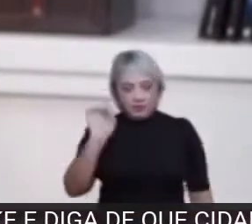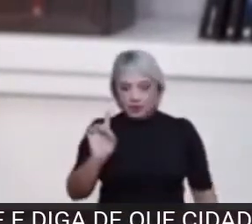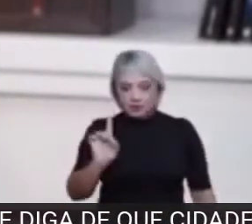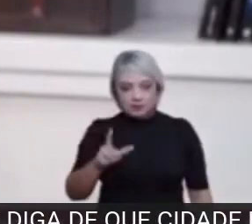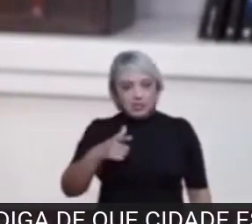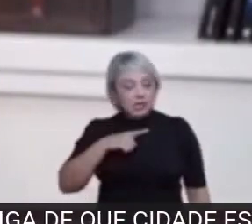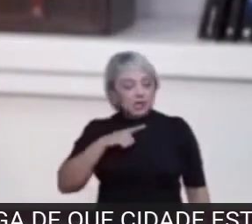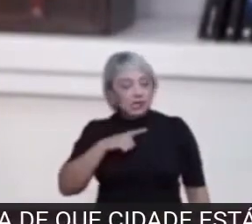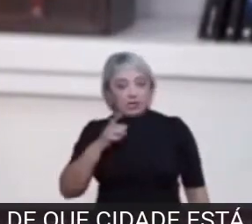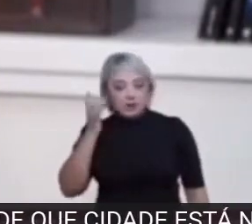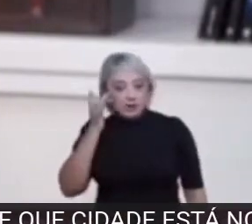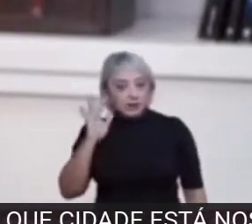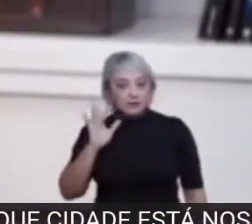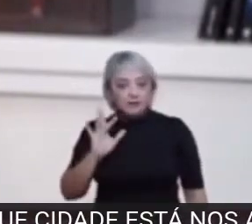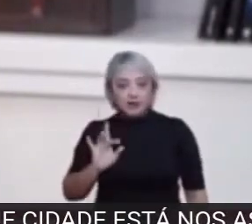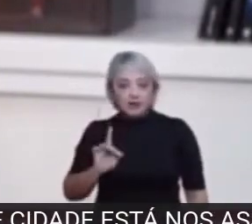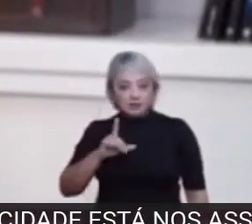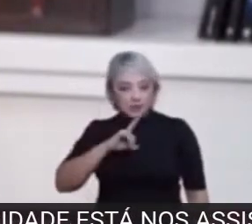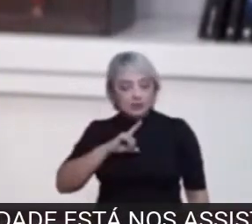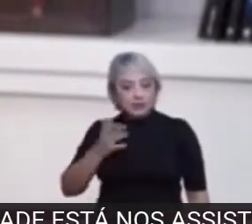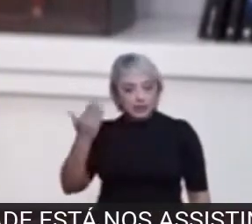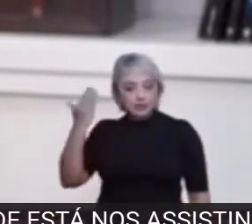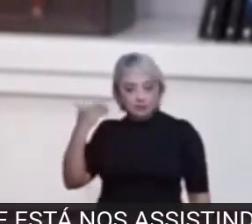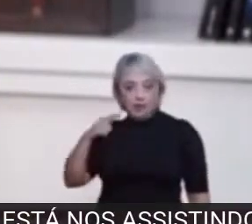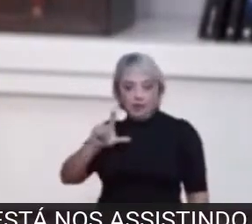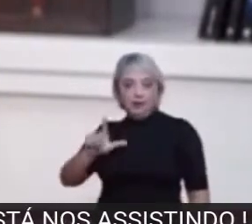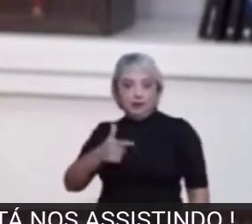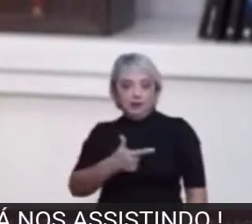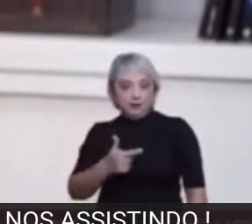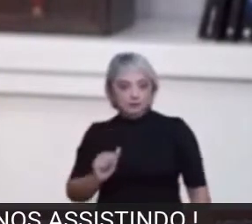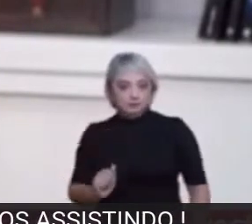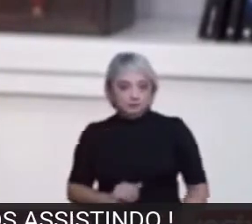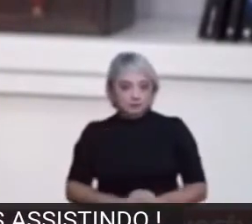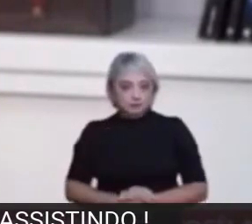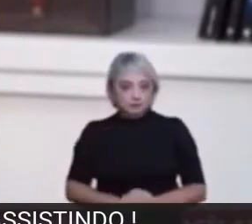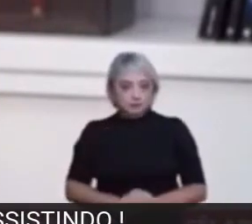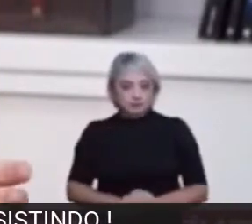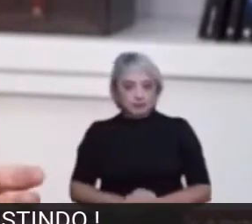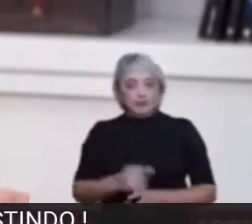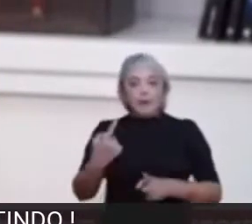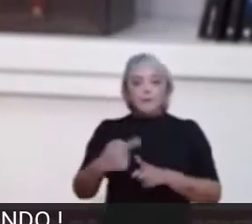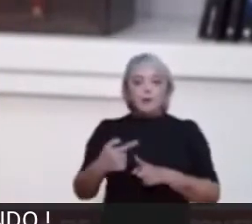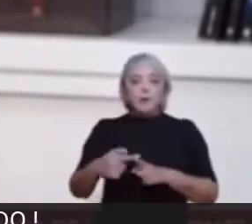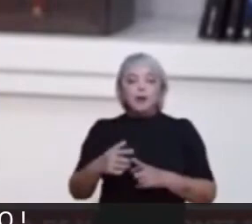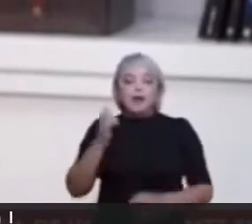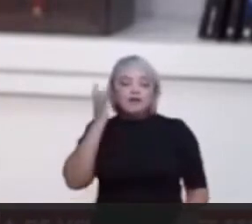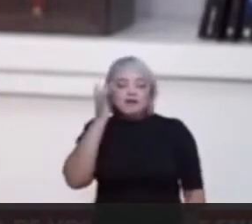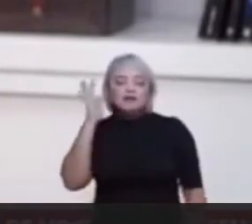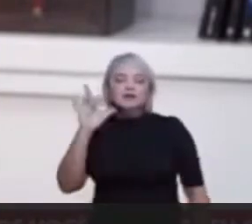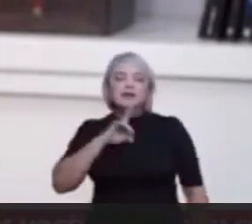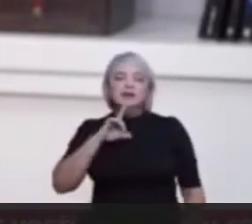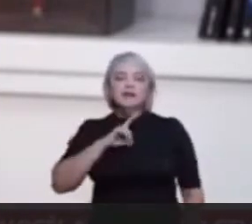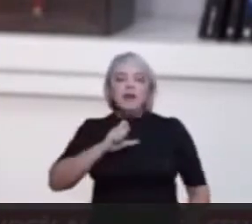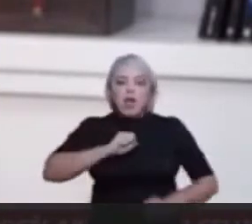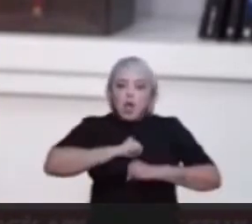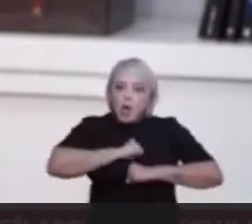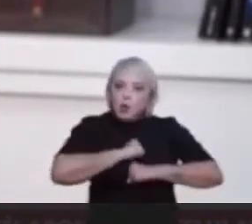facilidade que ele teve, sabe? Porque a facilidade que ele teve era o ódio pregado contra